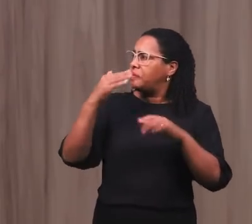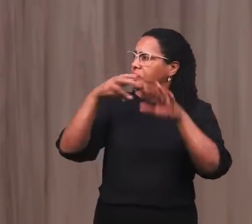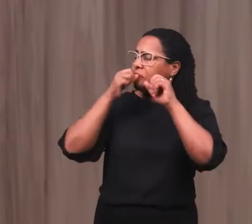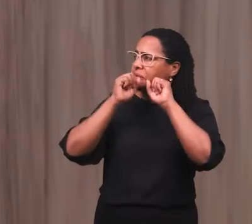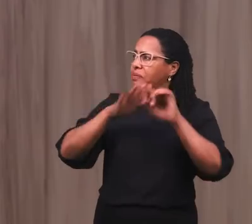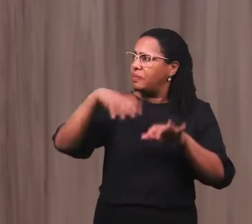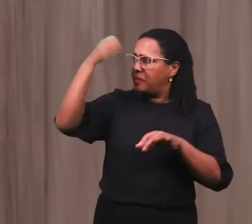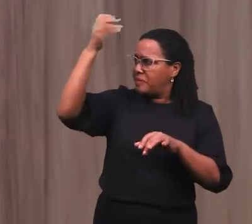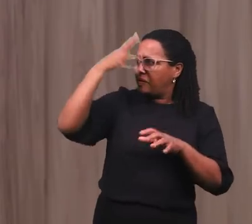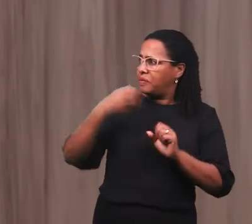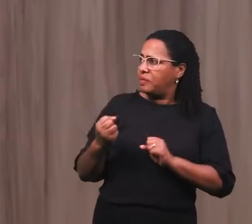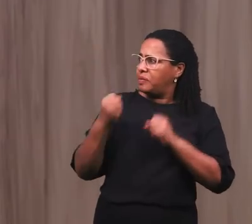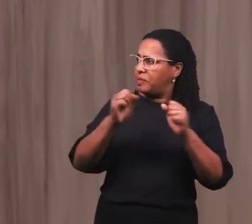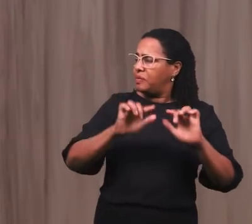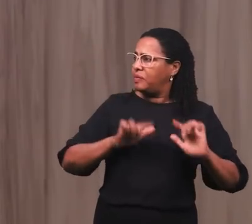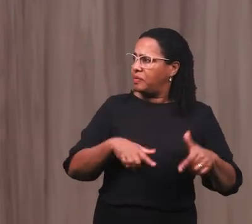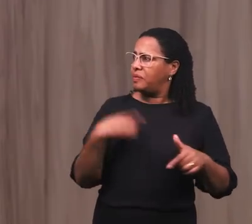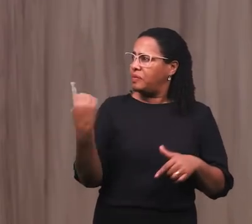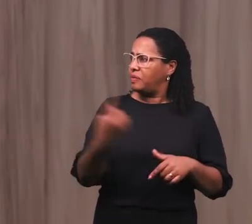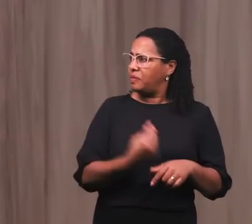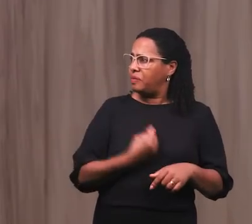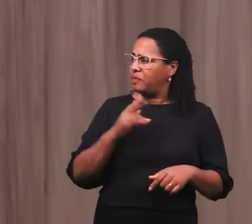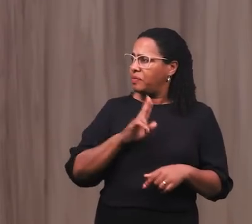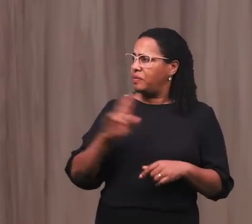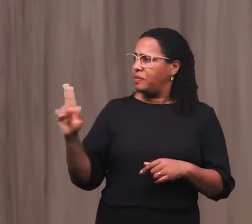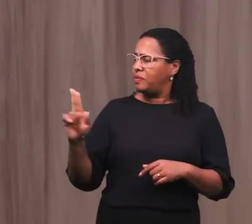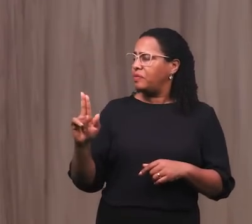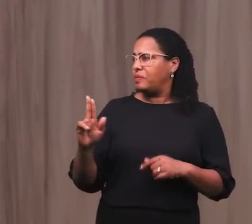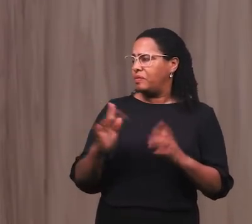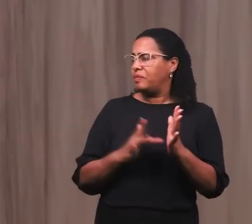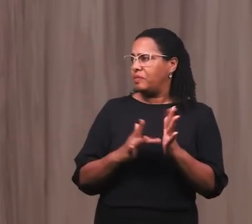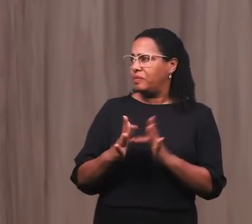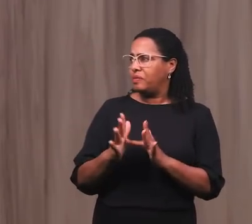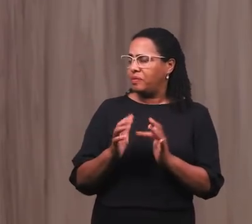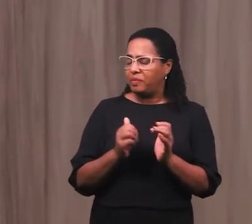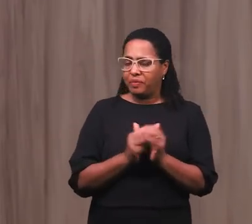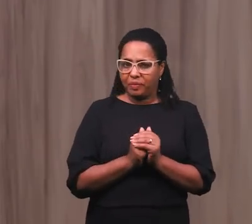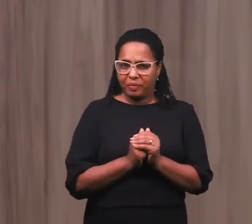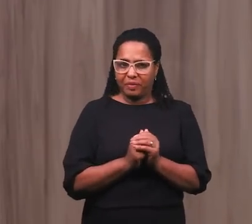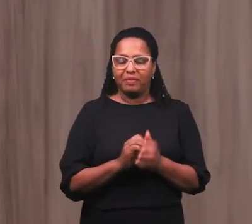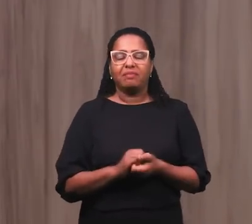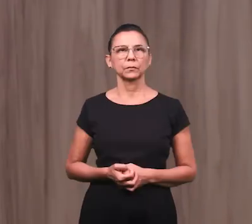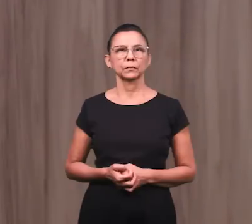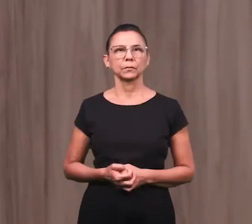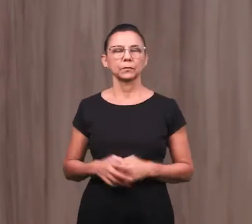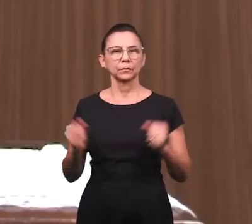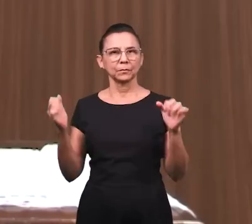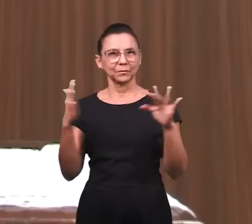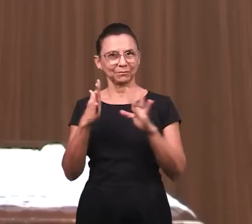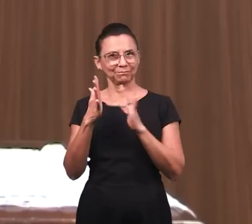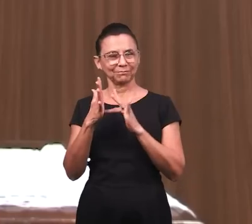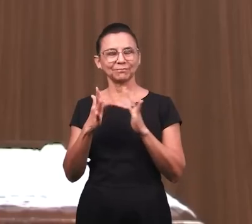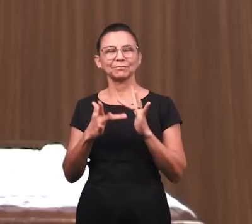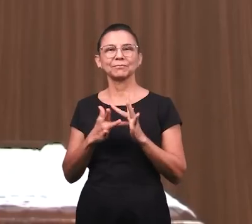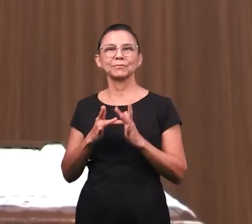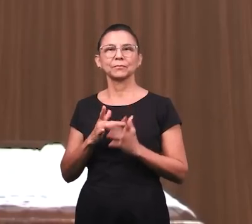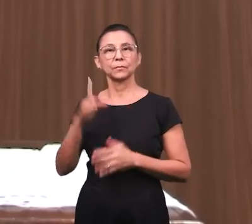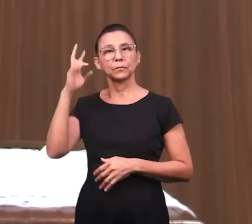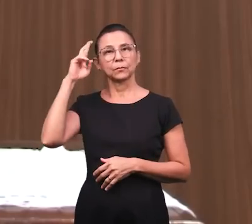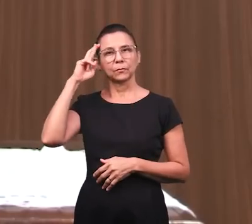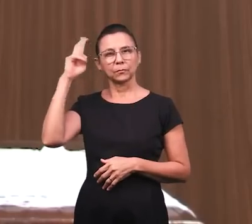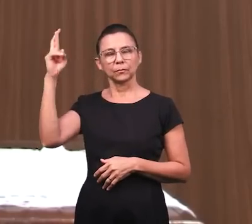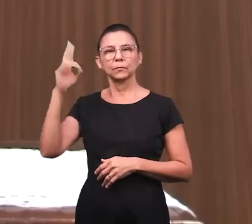investida, Senhor. Pedimos ao Pai Tua bênção, Tua graça, Teu poder sobre nossas vidas, em nome do Teu Filho Jesus. Amém. Glória a